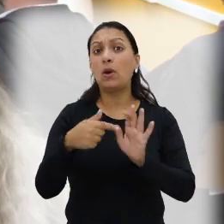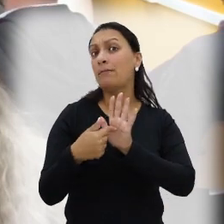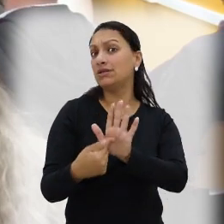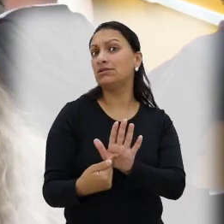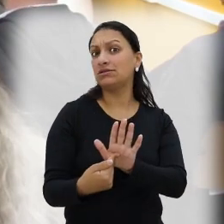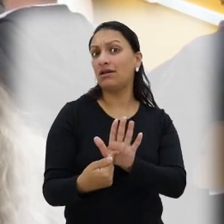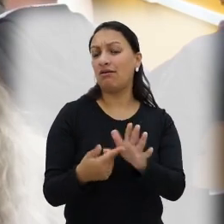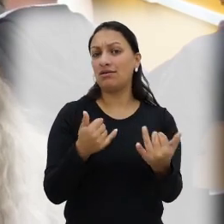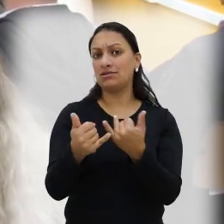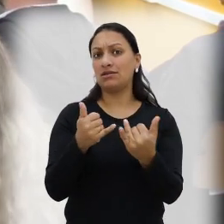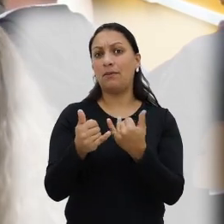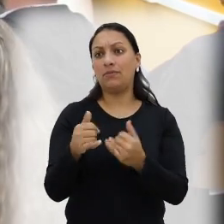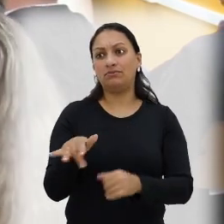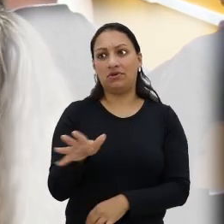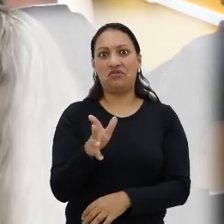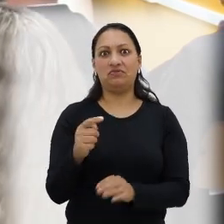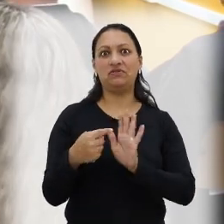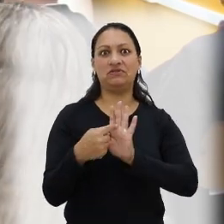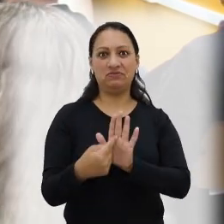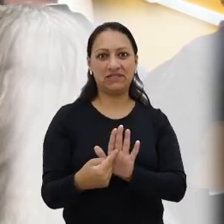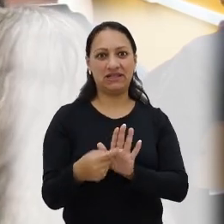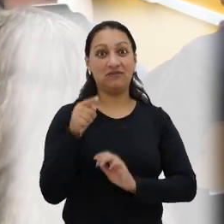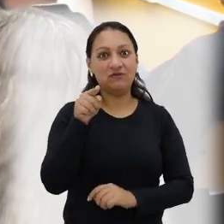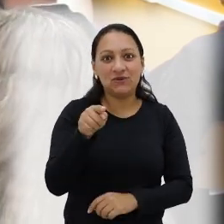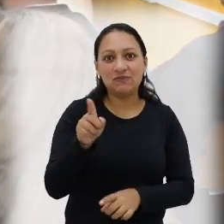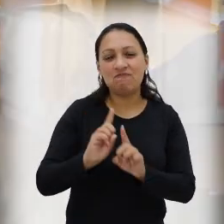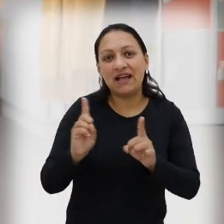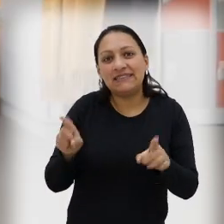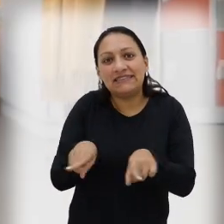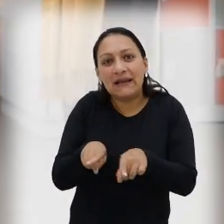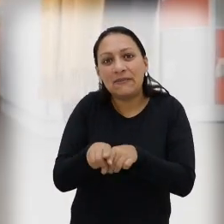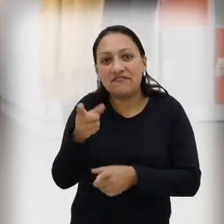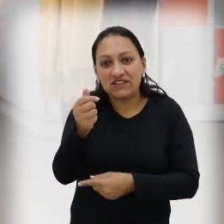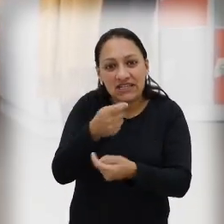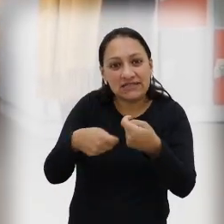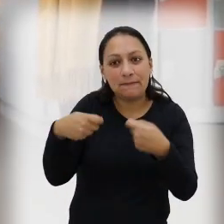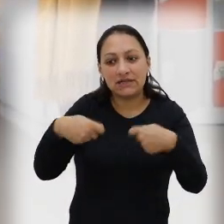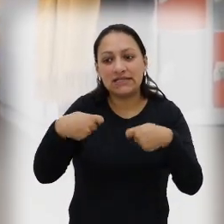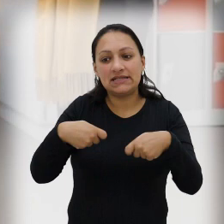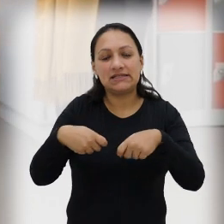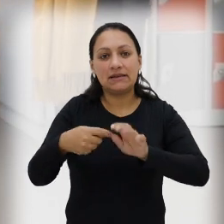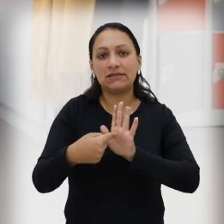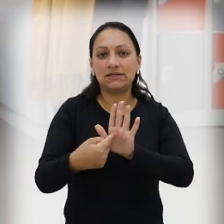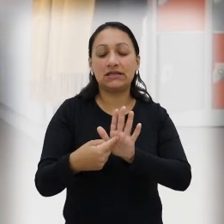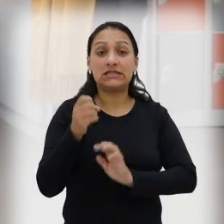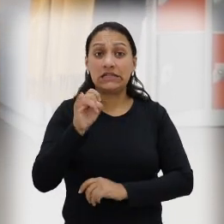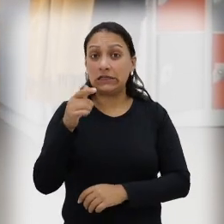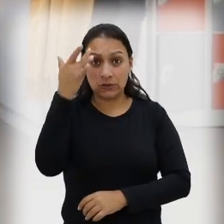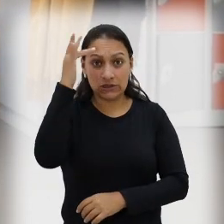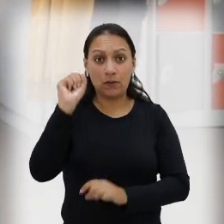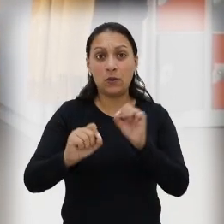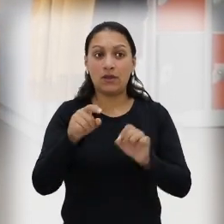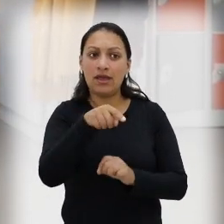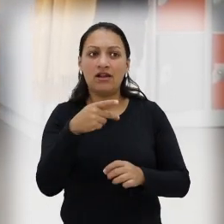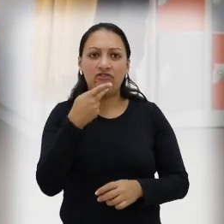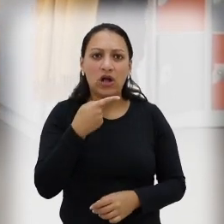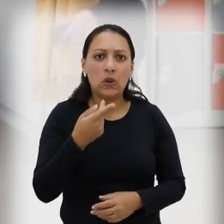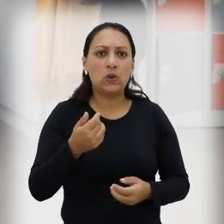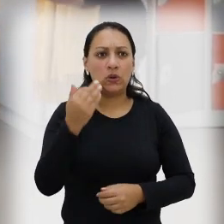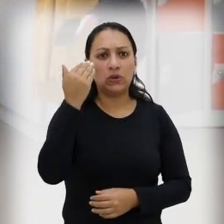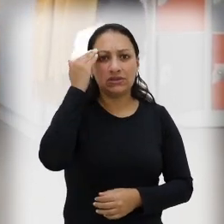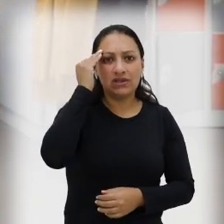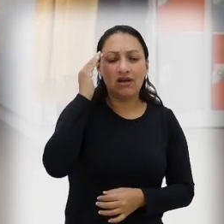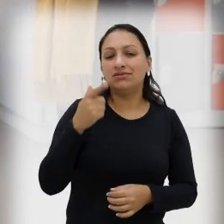E provavelmente vai ser tu. E provavelmente tu vai ter que apresentar a parte de finanças também. Então, se tu não souber o que ele tratou, tu não vai saber, não